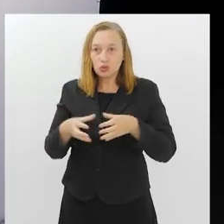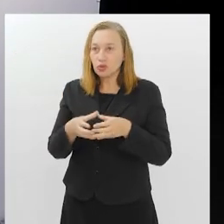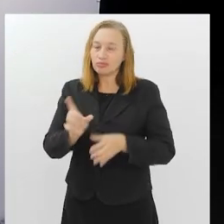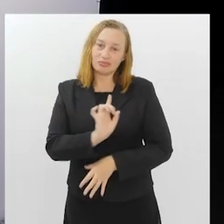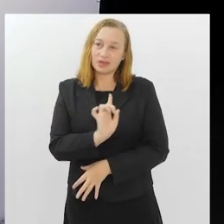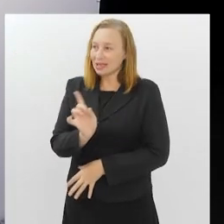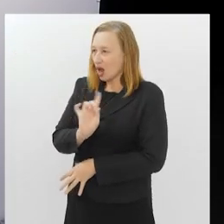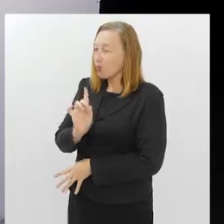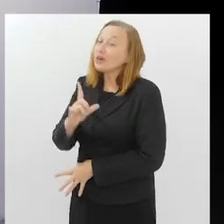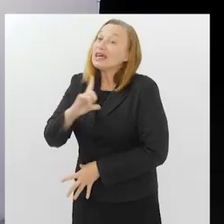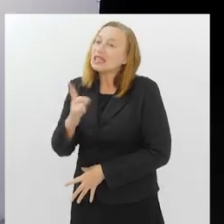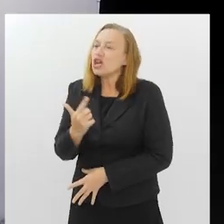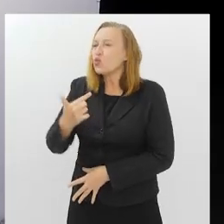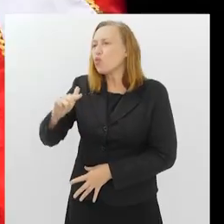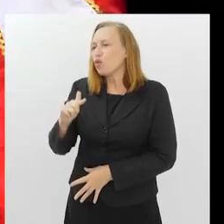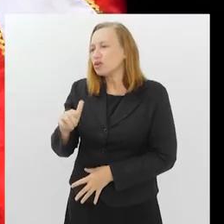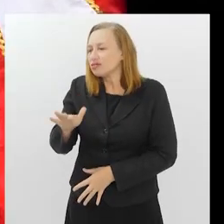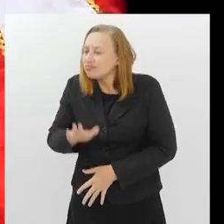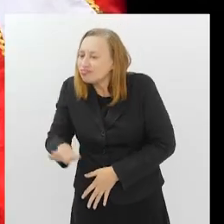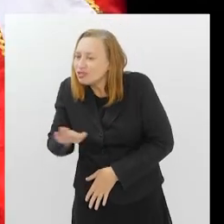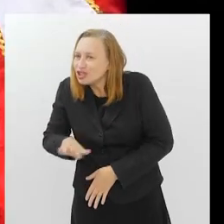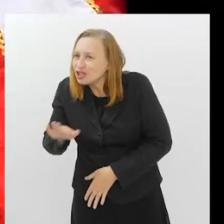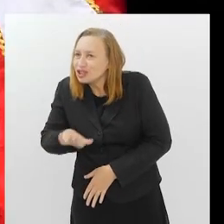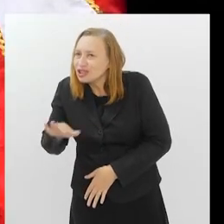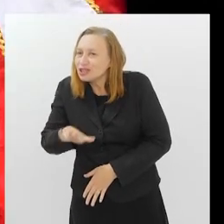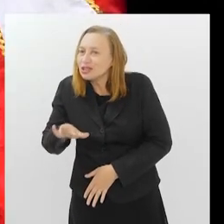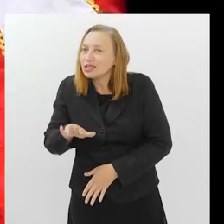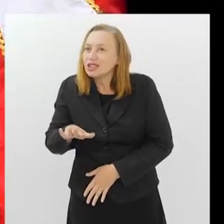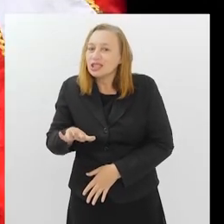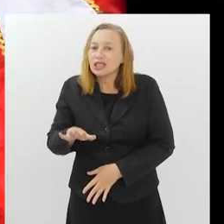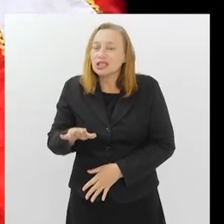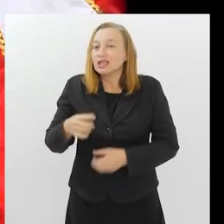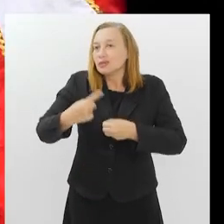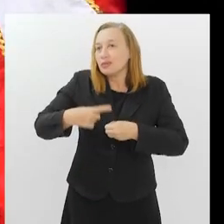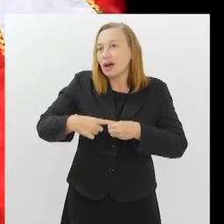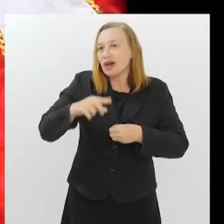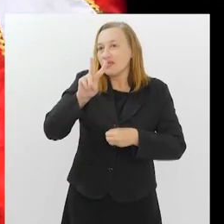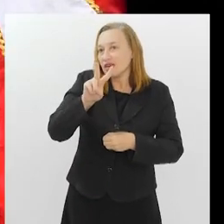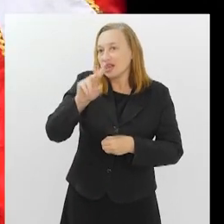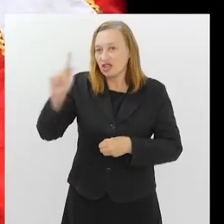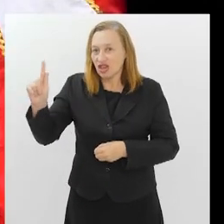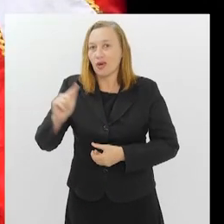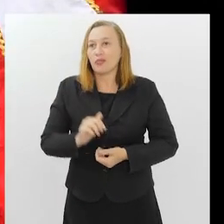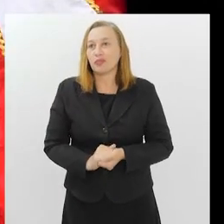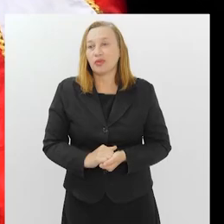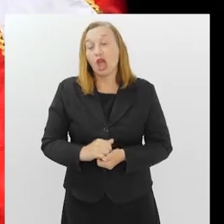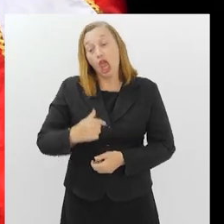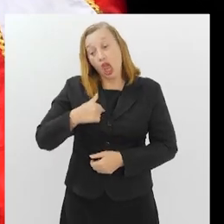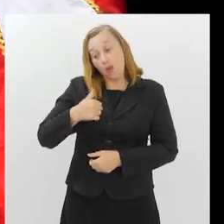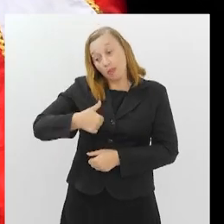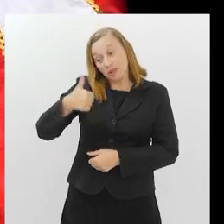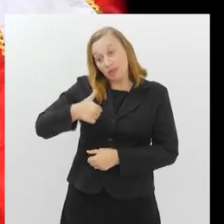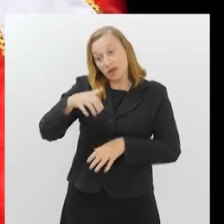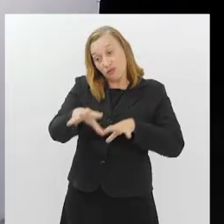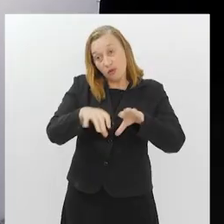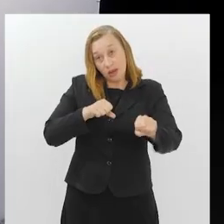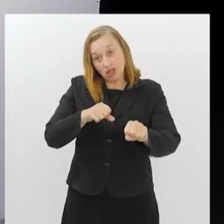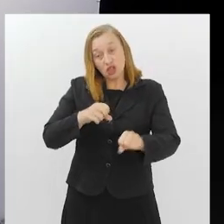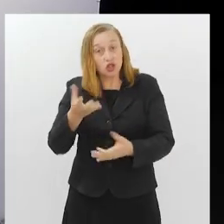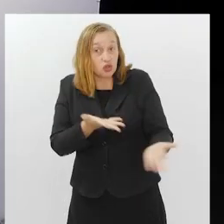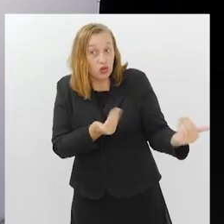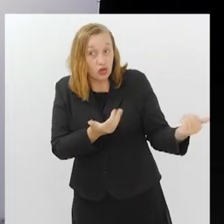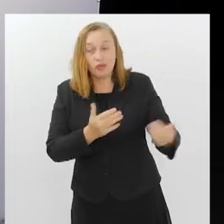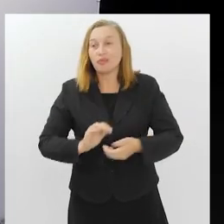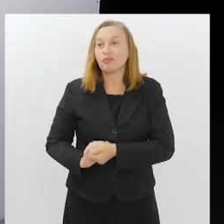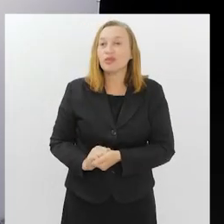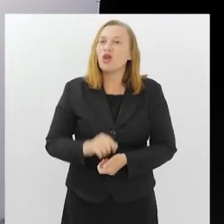Não, não. Tem uma garotinha mais nova que eu, da Vigário Geral. Mas como primeira, eu sou a mais jovem. Ah, legal. E